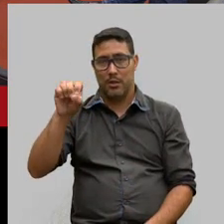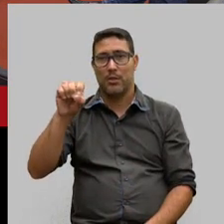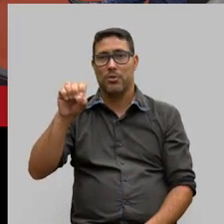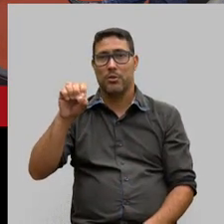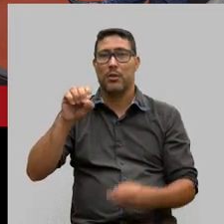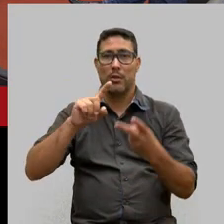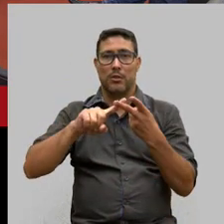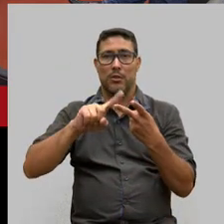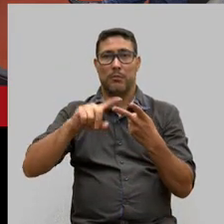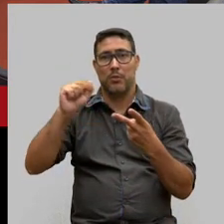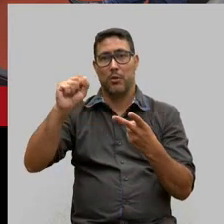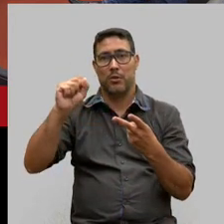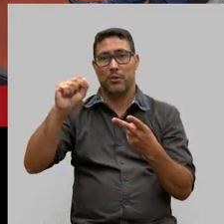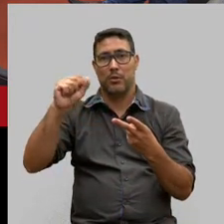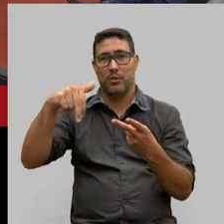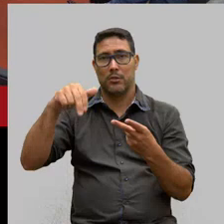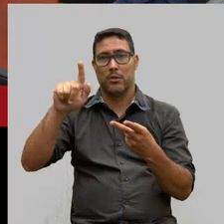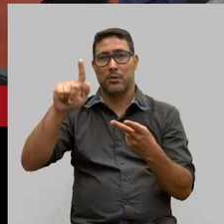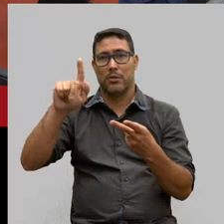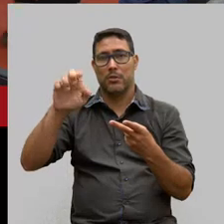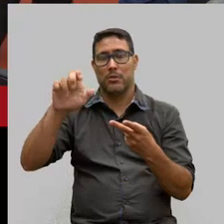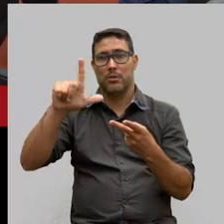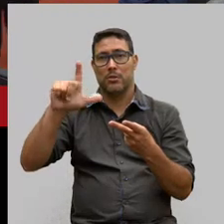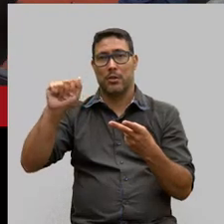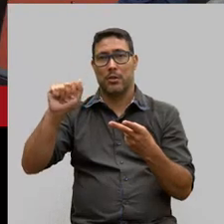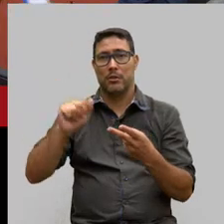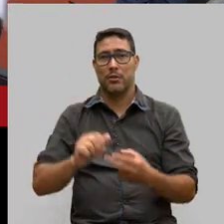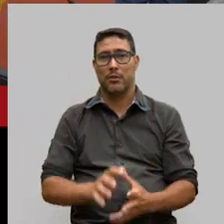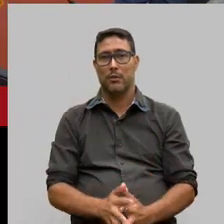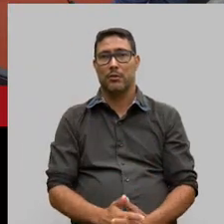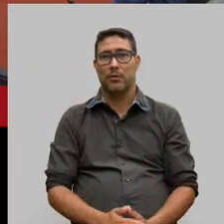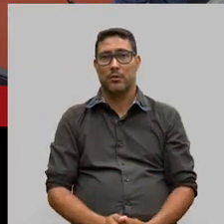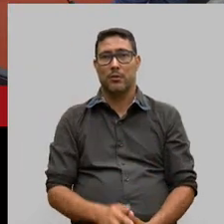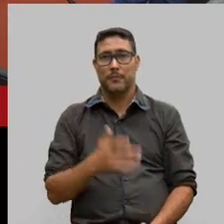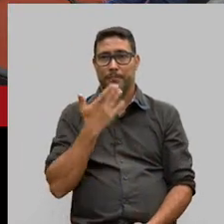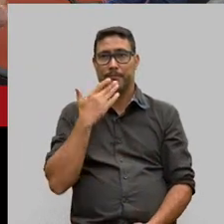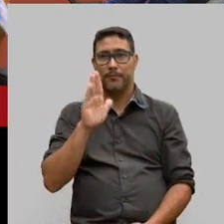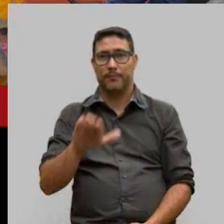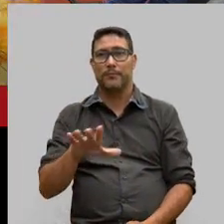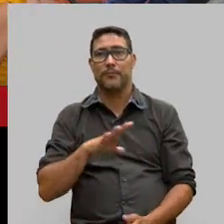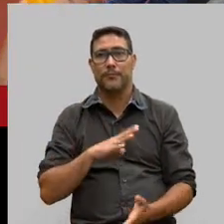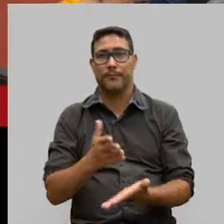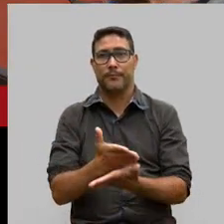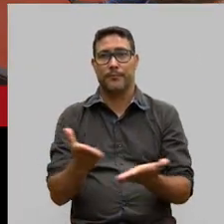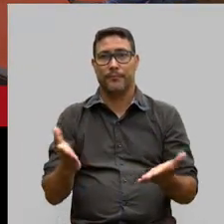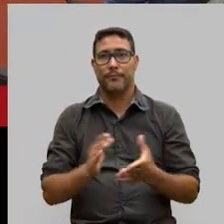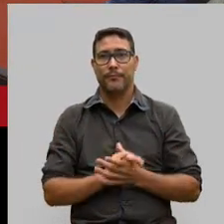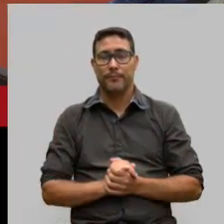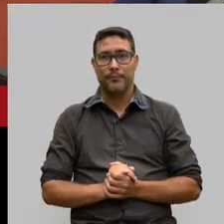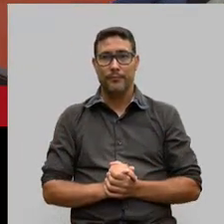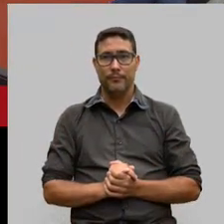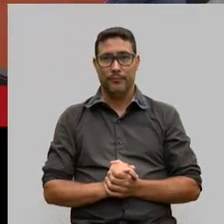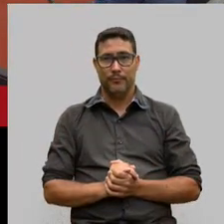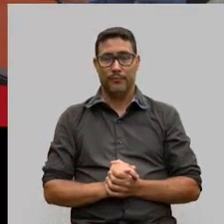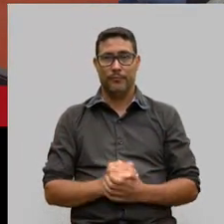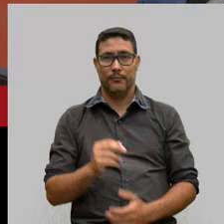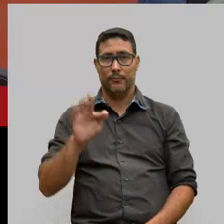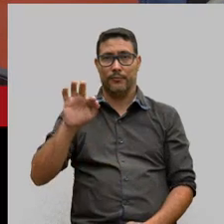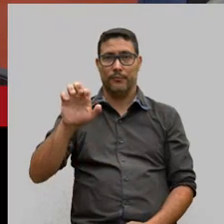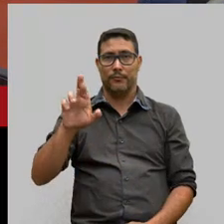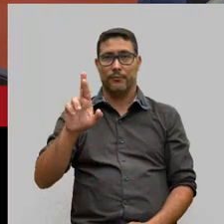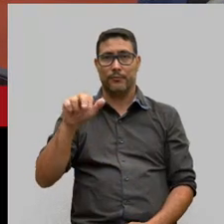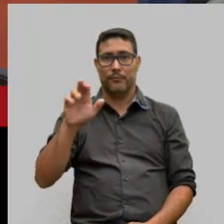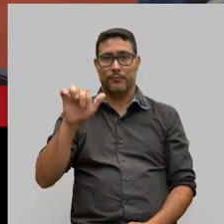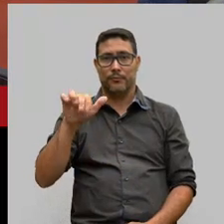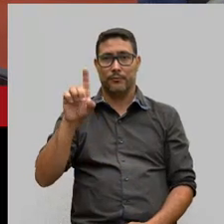Ângela Maria Amaral boa tarde a todos e a todas eu me chamo Fernando Guerra como